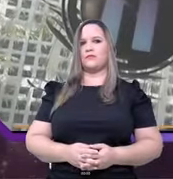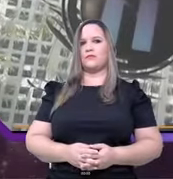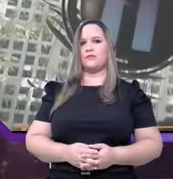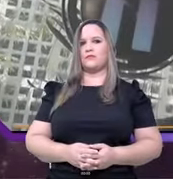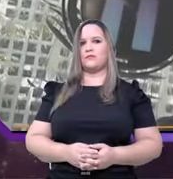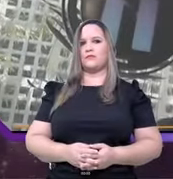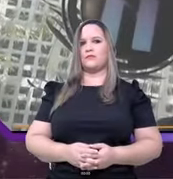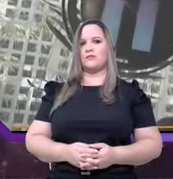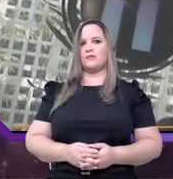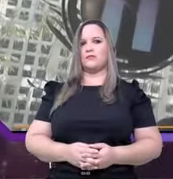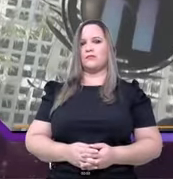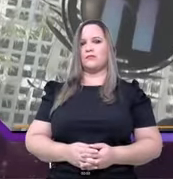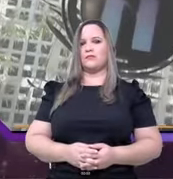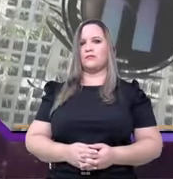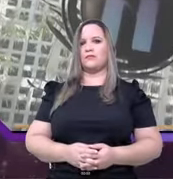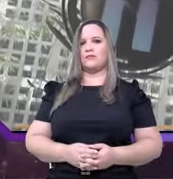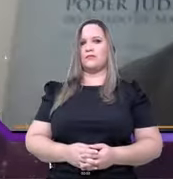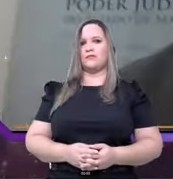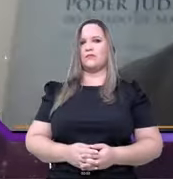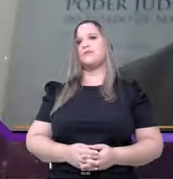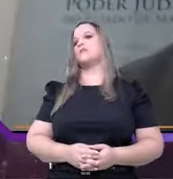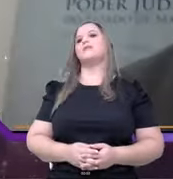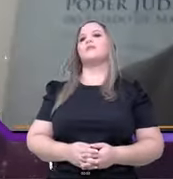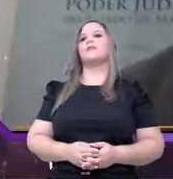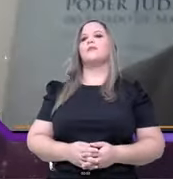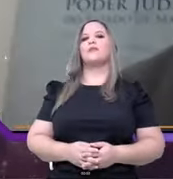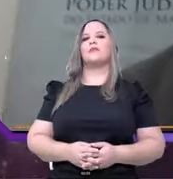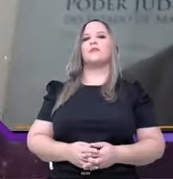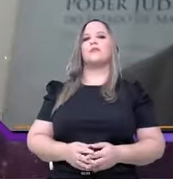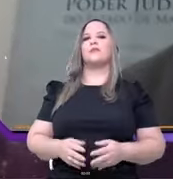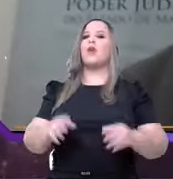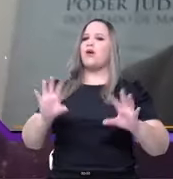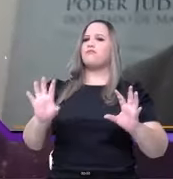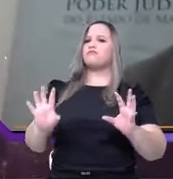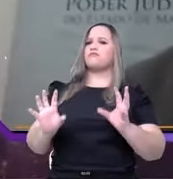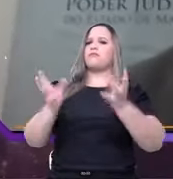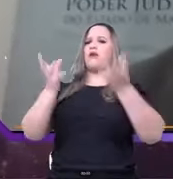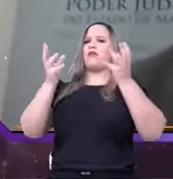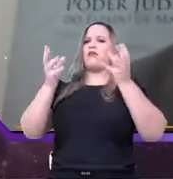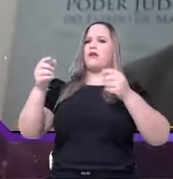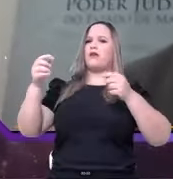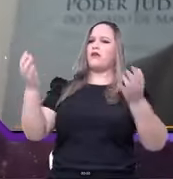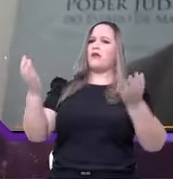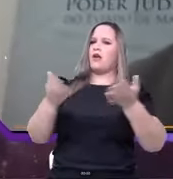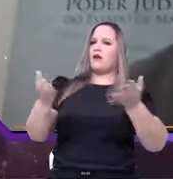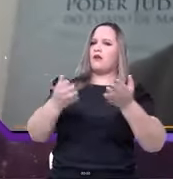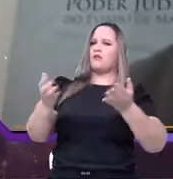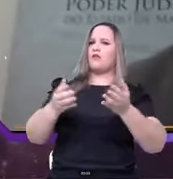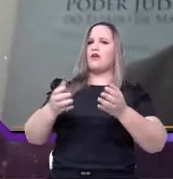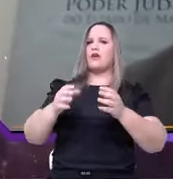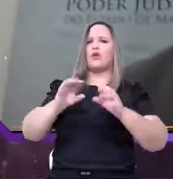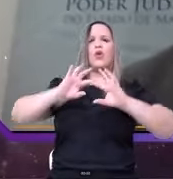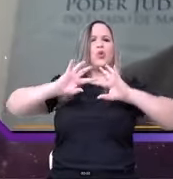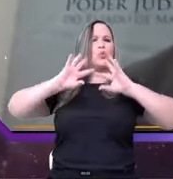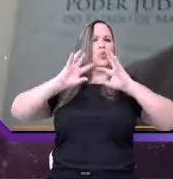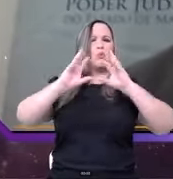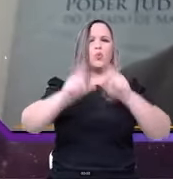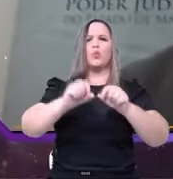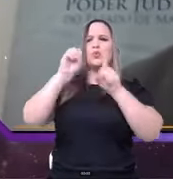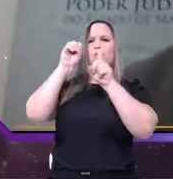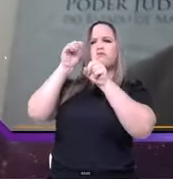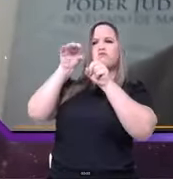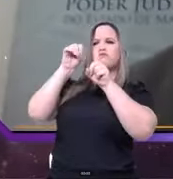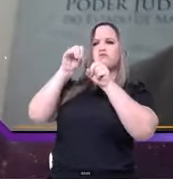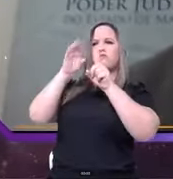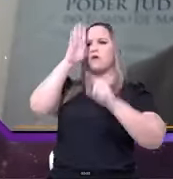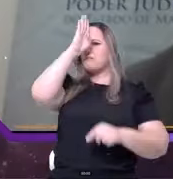Tragam aperfeiçoamentos ao Poder Judiciário. O evento está sendo realizado de forma totalmente online e